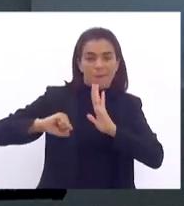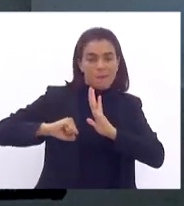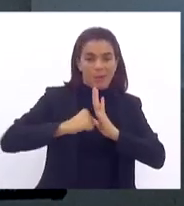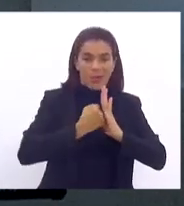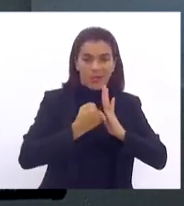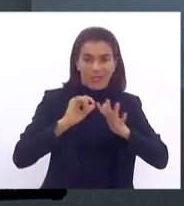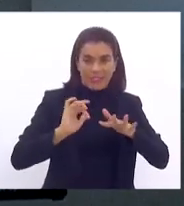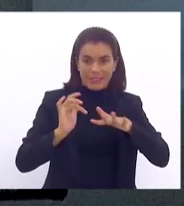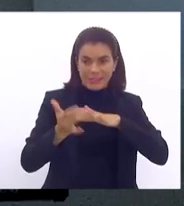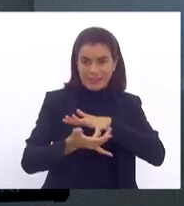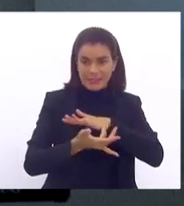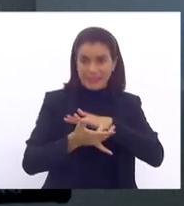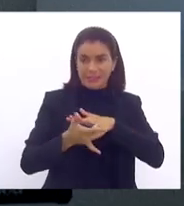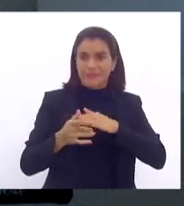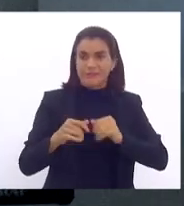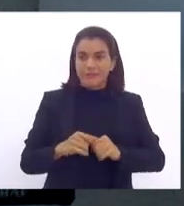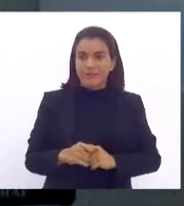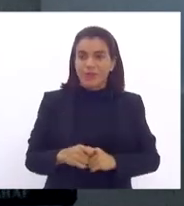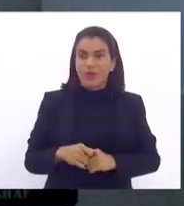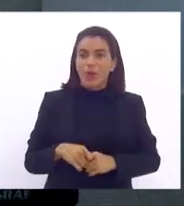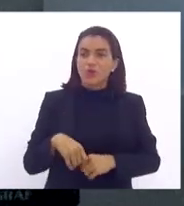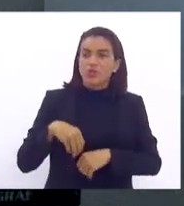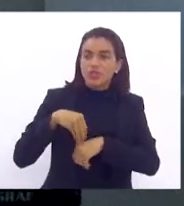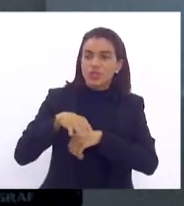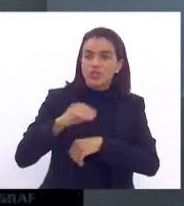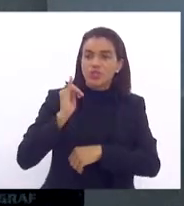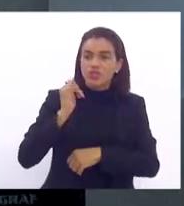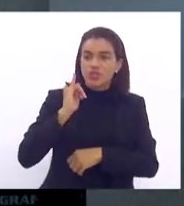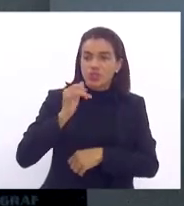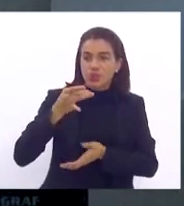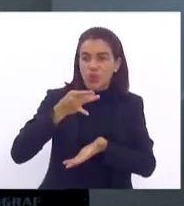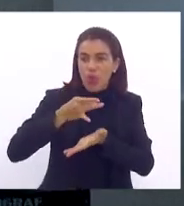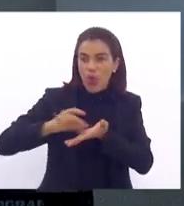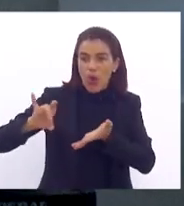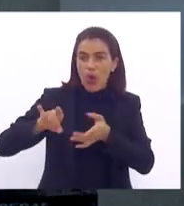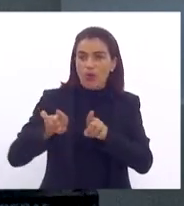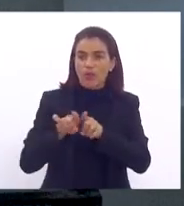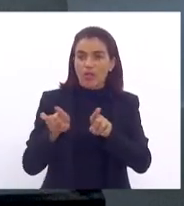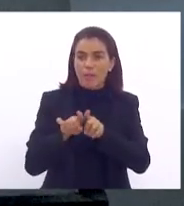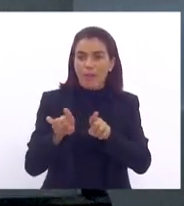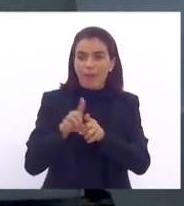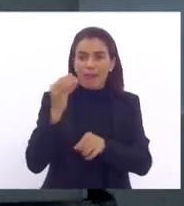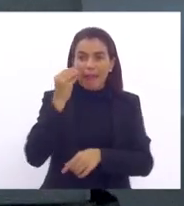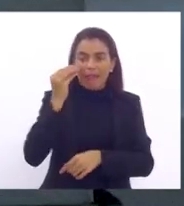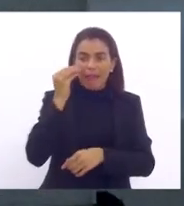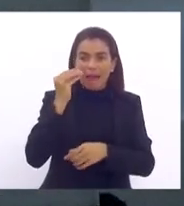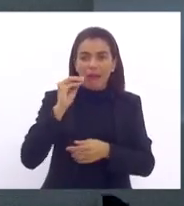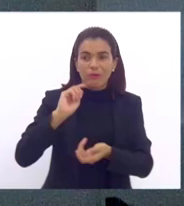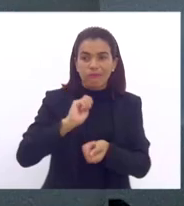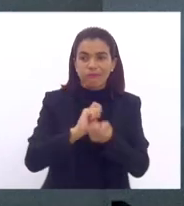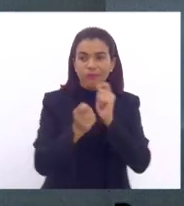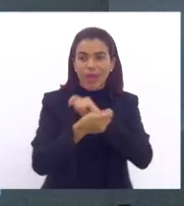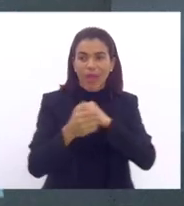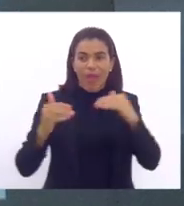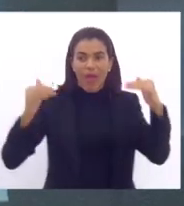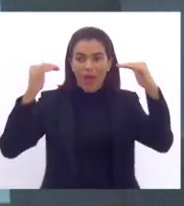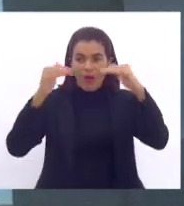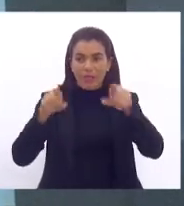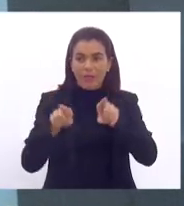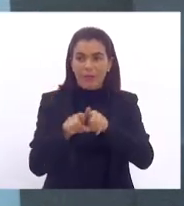necessário para a interrupção de discursos de conteúdo de ódio subversão da ordem e incentivo a quebra da